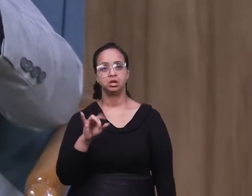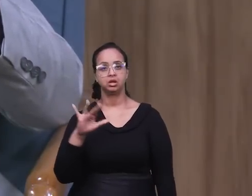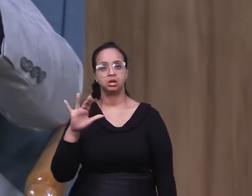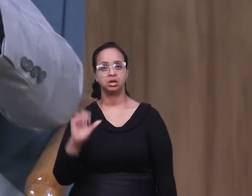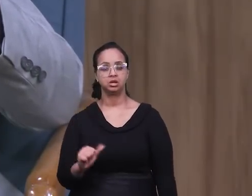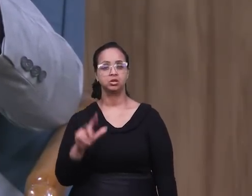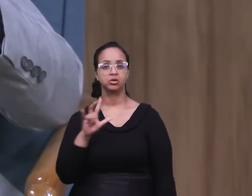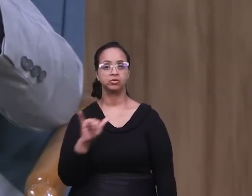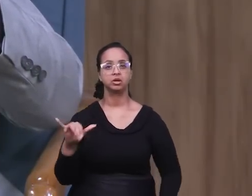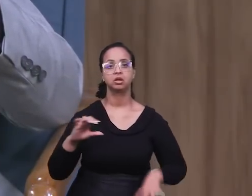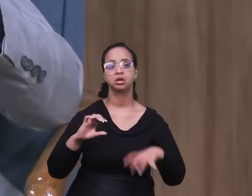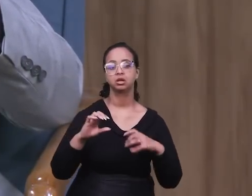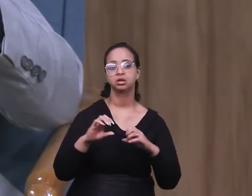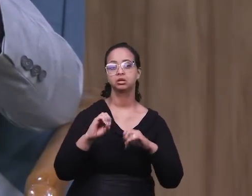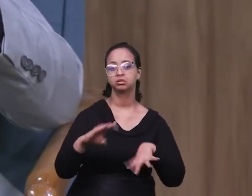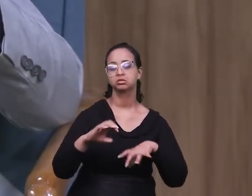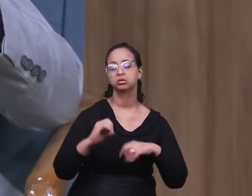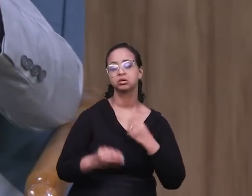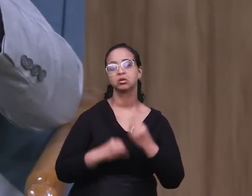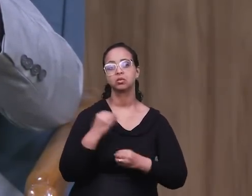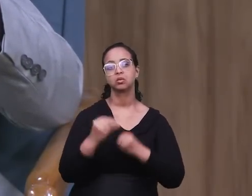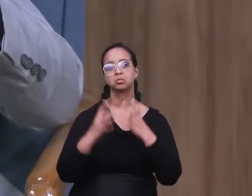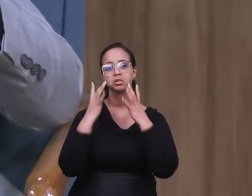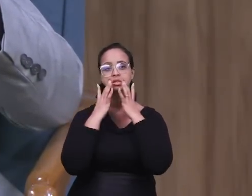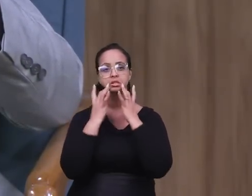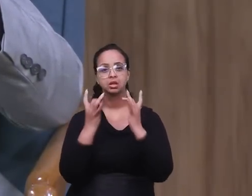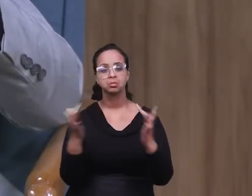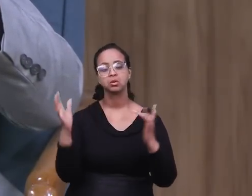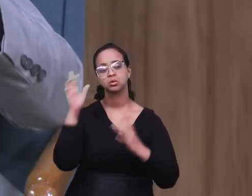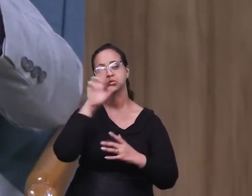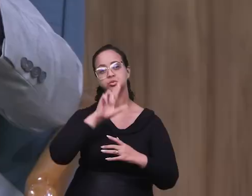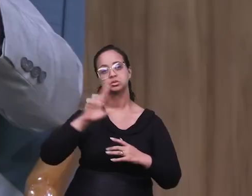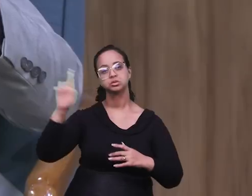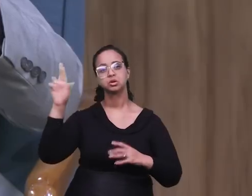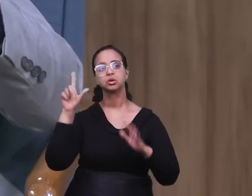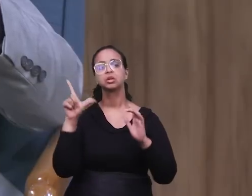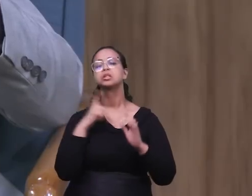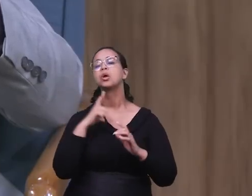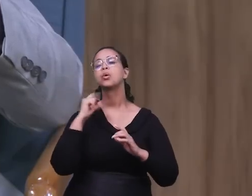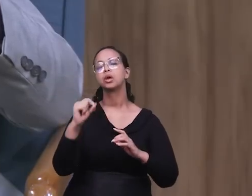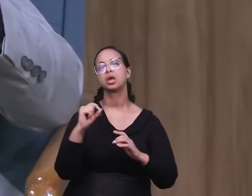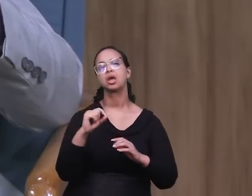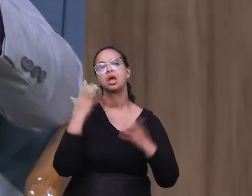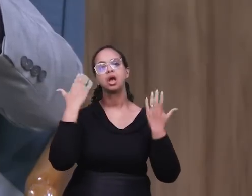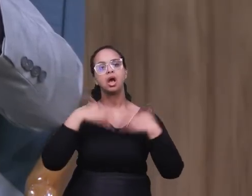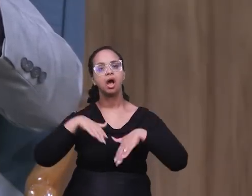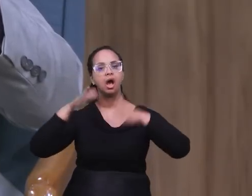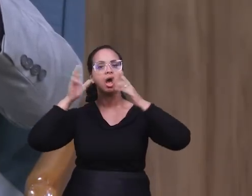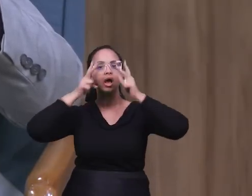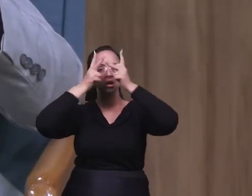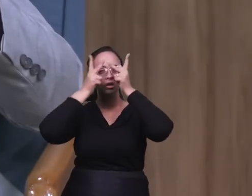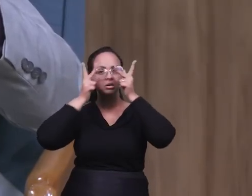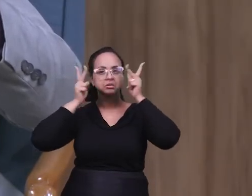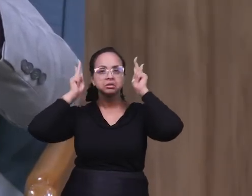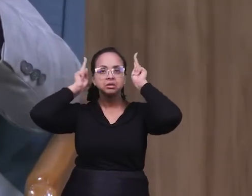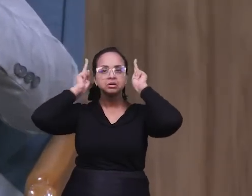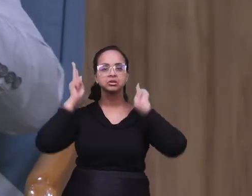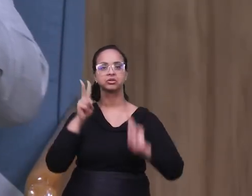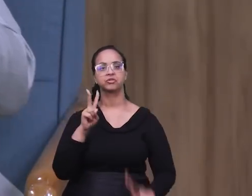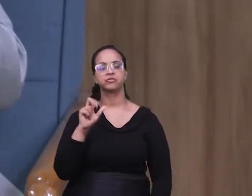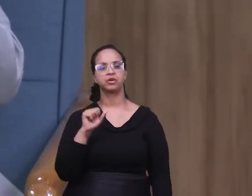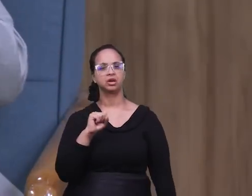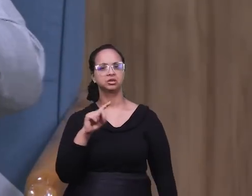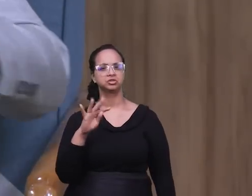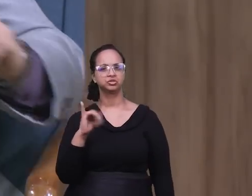Nunes vai nos alertar sobre a criação dos filhos no temor do Senhor, usando a figura da rainha Vasti